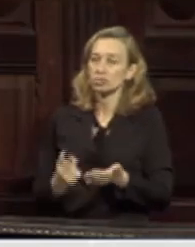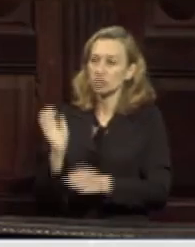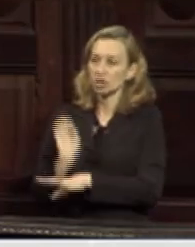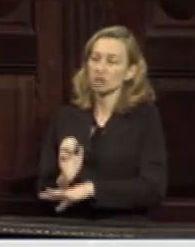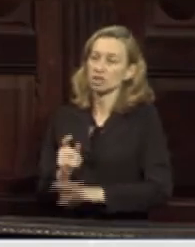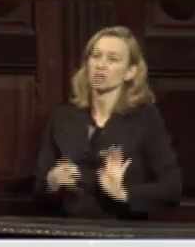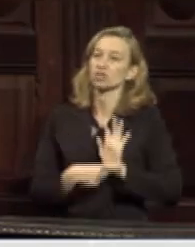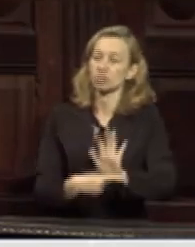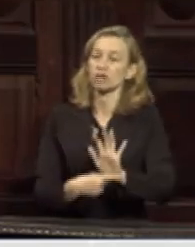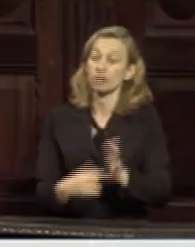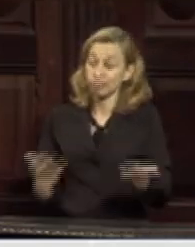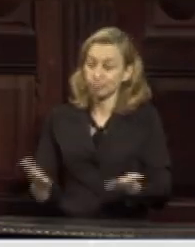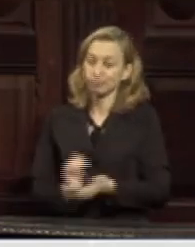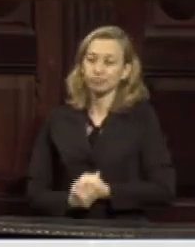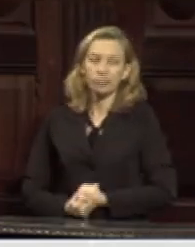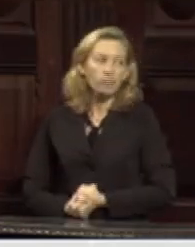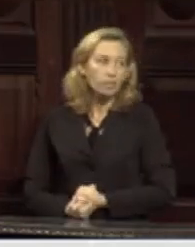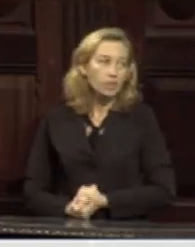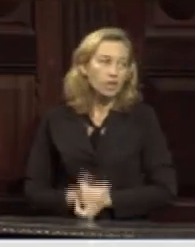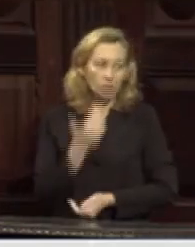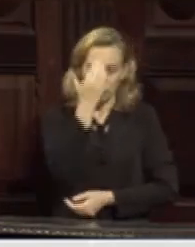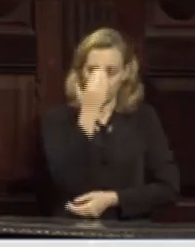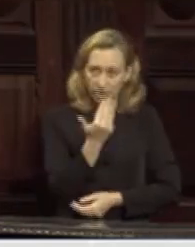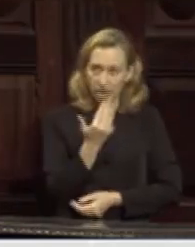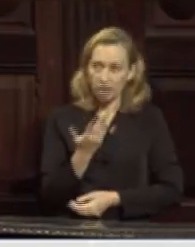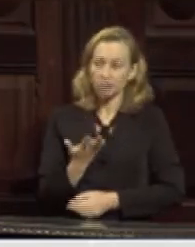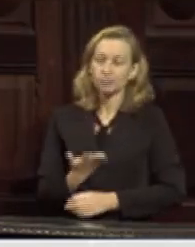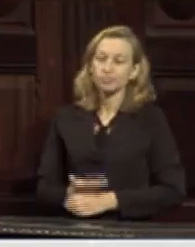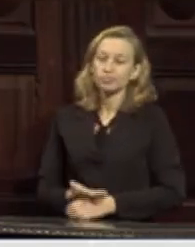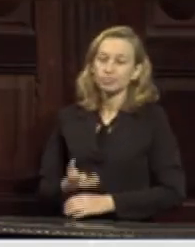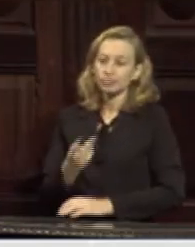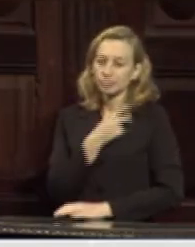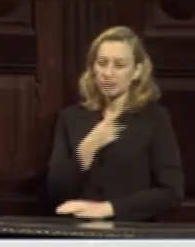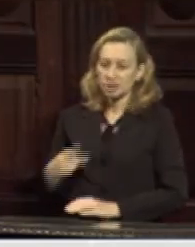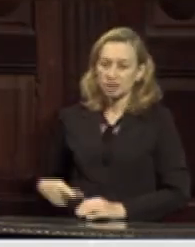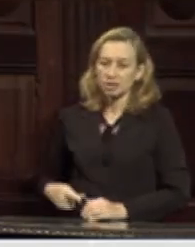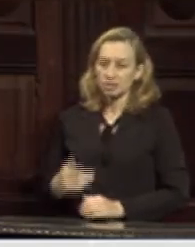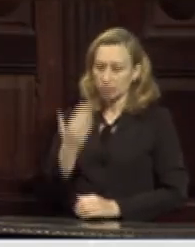que defende o interesse de cariocas e fluminenses. Muito obrigado, senhor presidente. Seguimos com os debates.